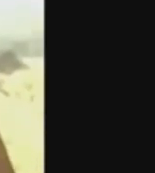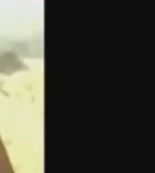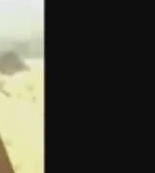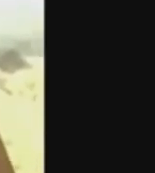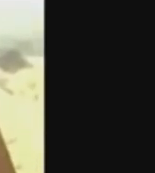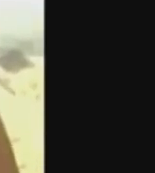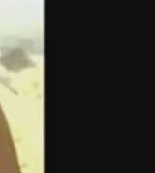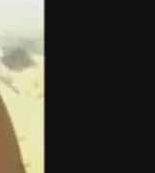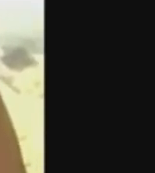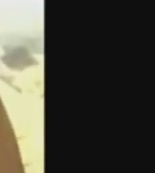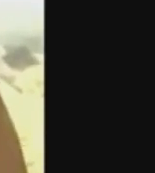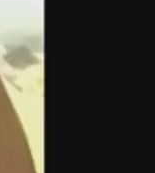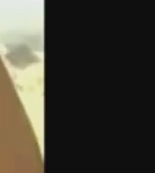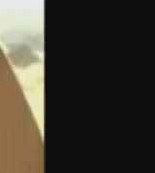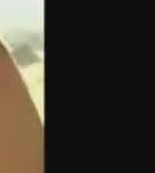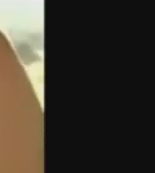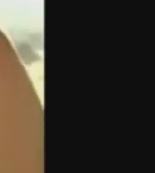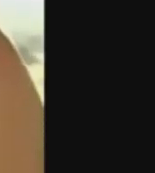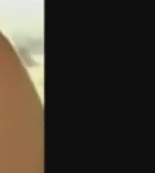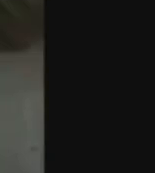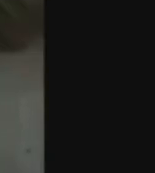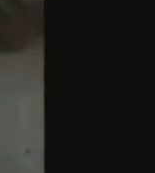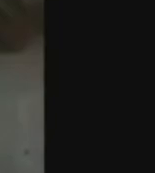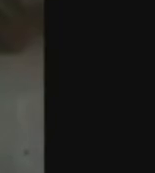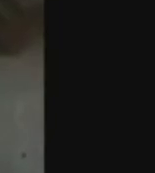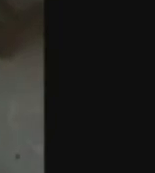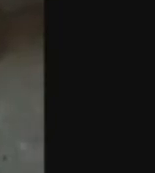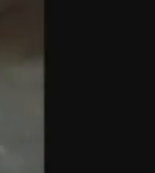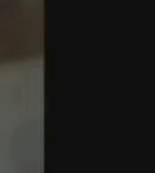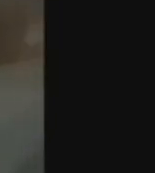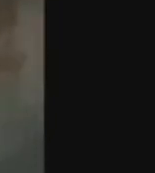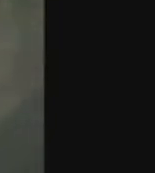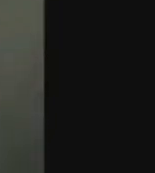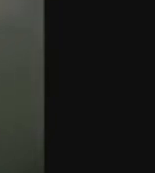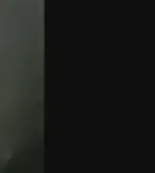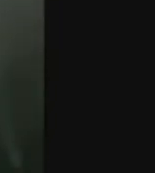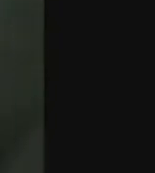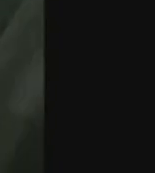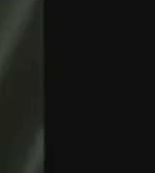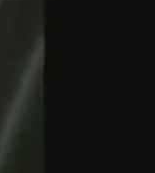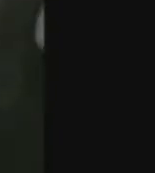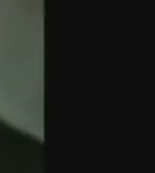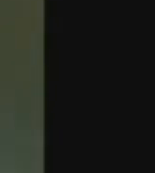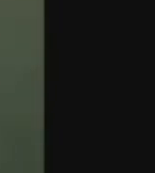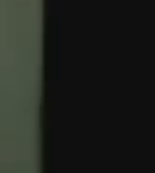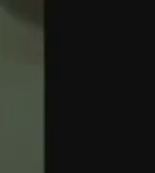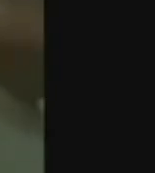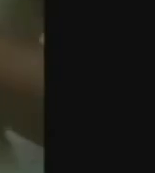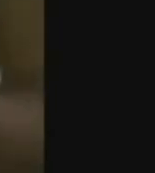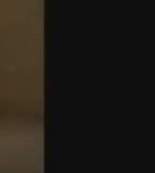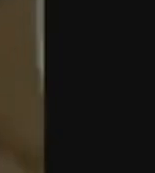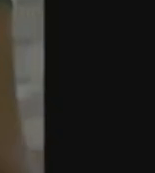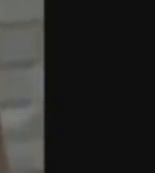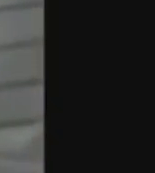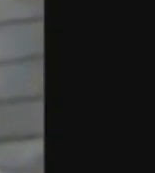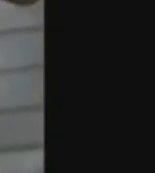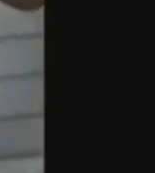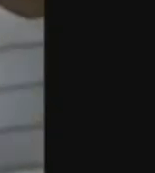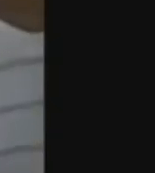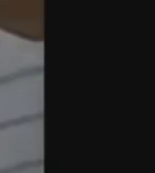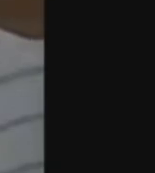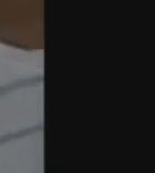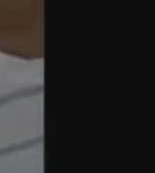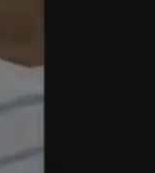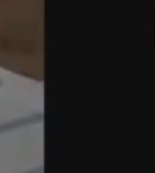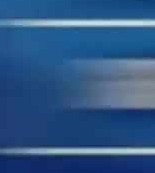Florianópolis, que o peixe é um grande produto, né? O material passou por exame de DNA para saber se o produto vendido era aquele